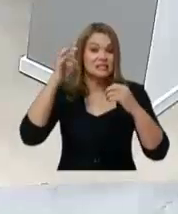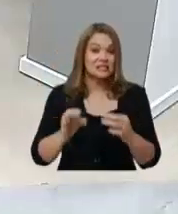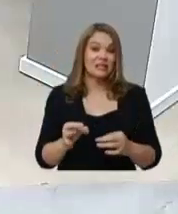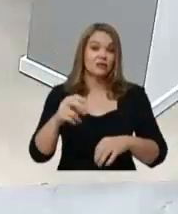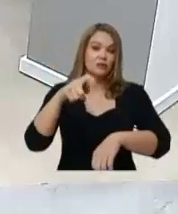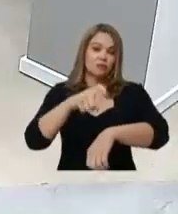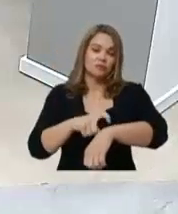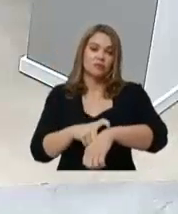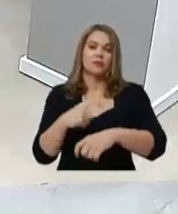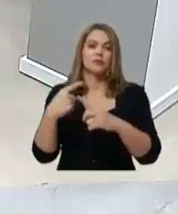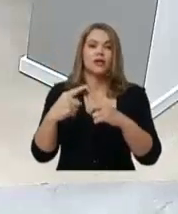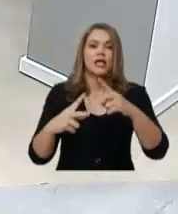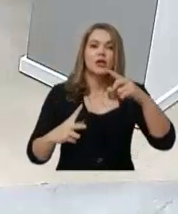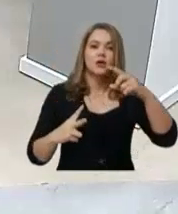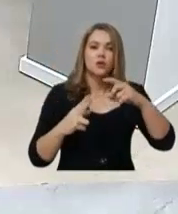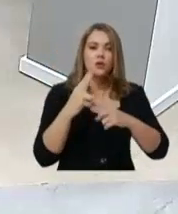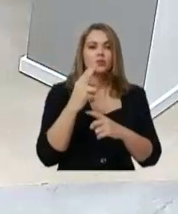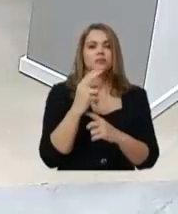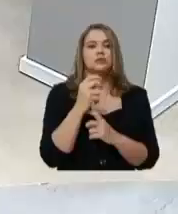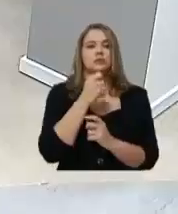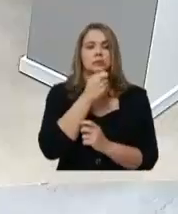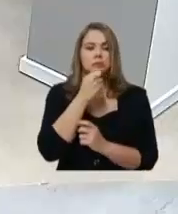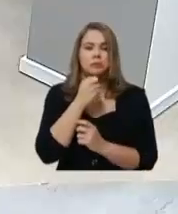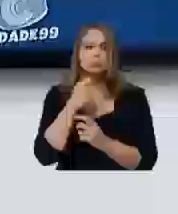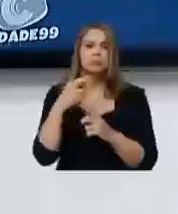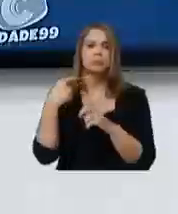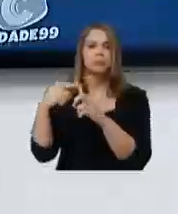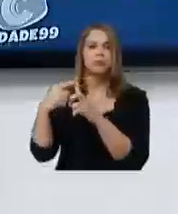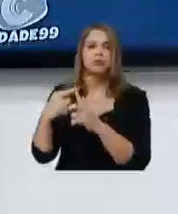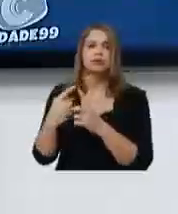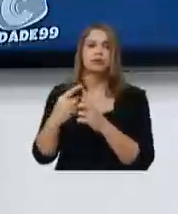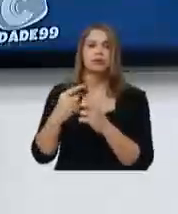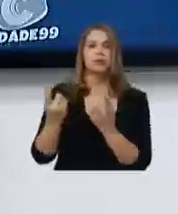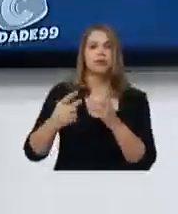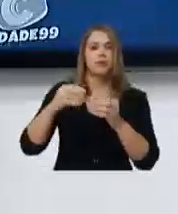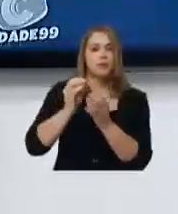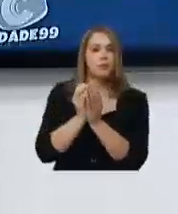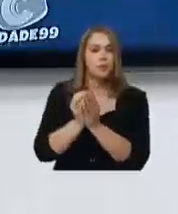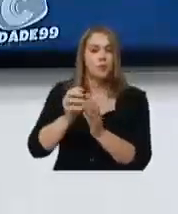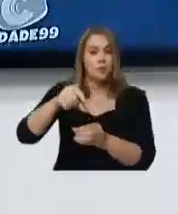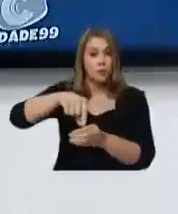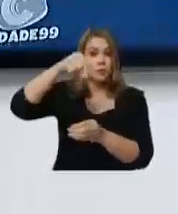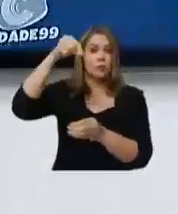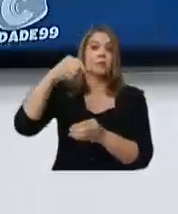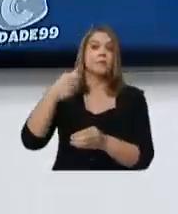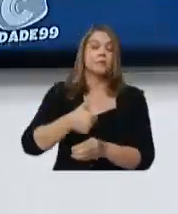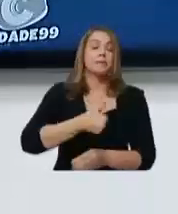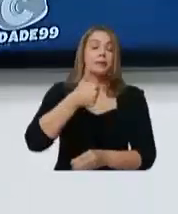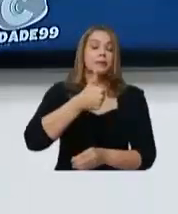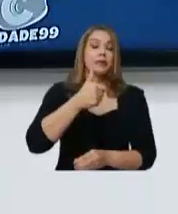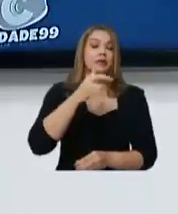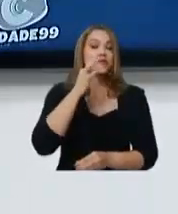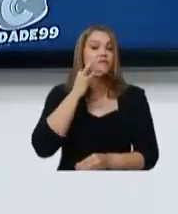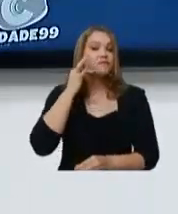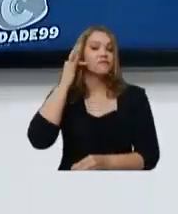cortado seguindo o sorteio quem primeiro pergunta é Fábio